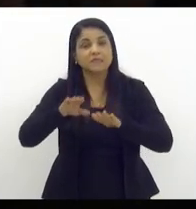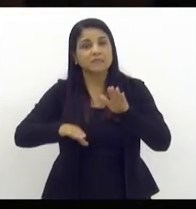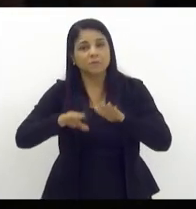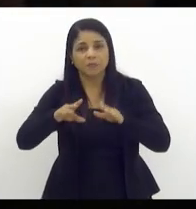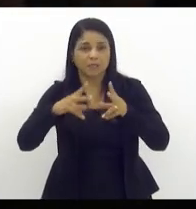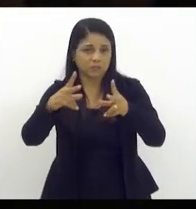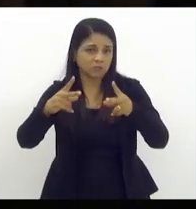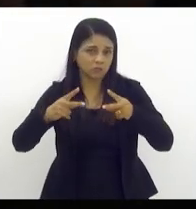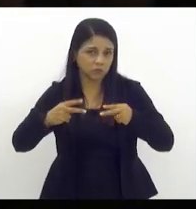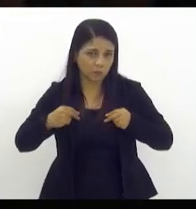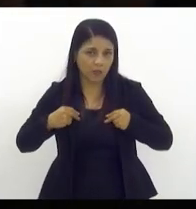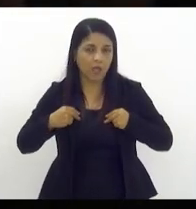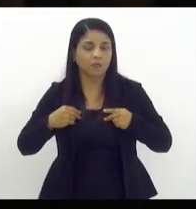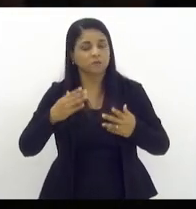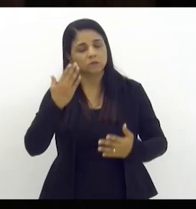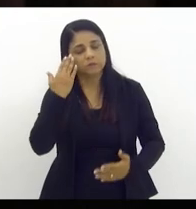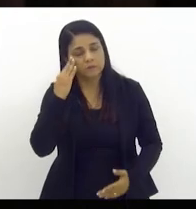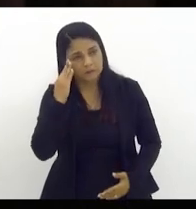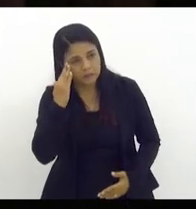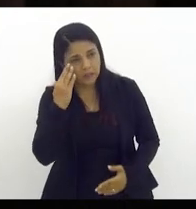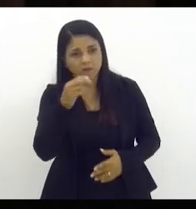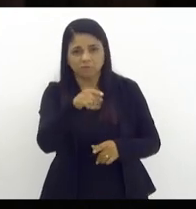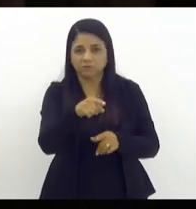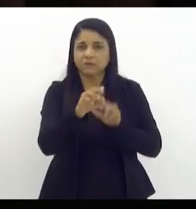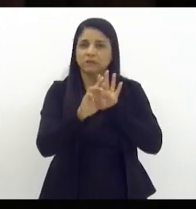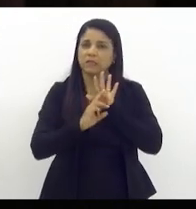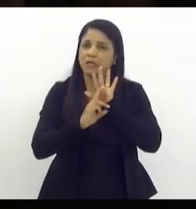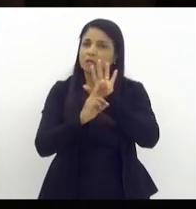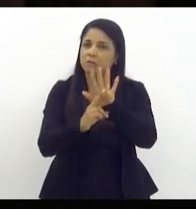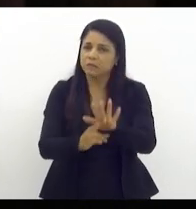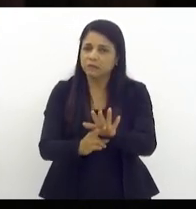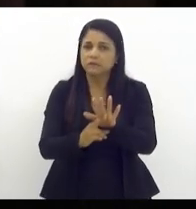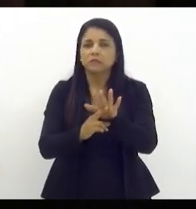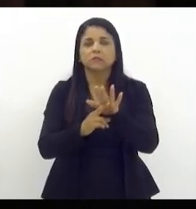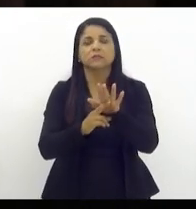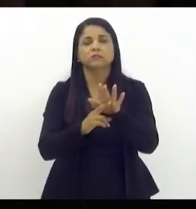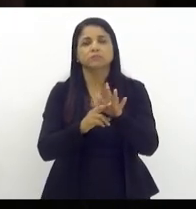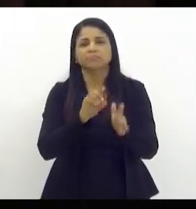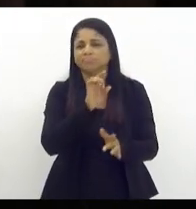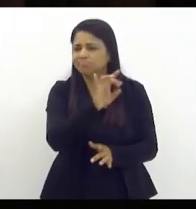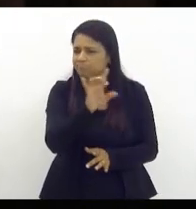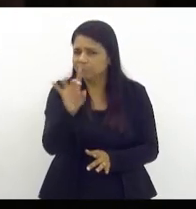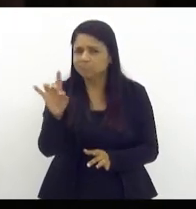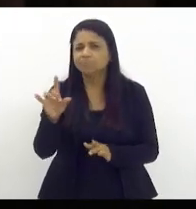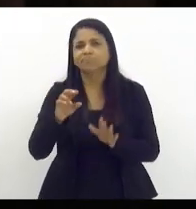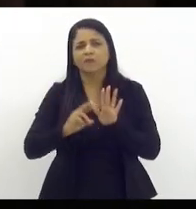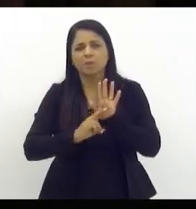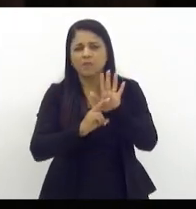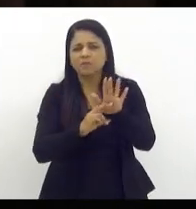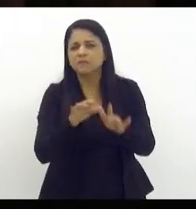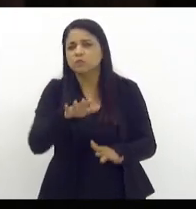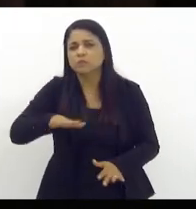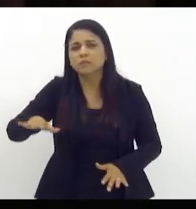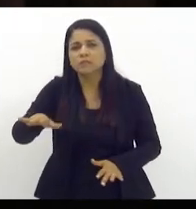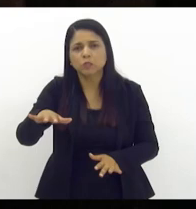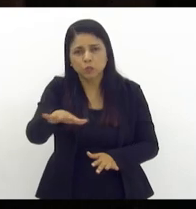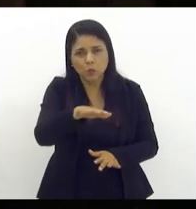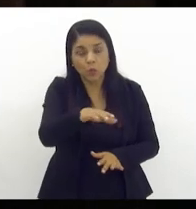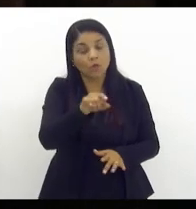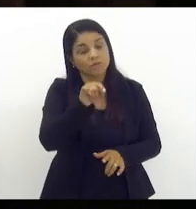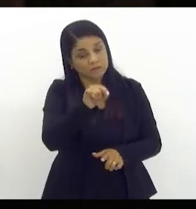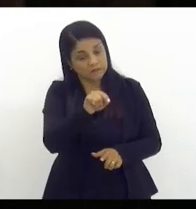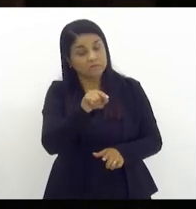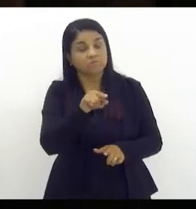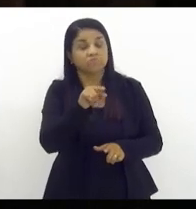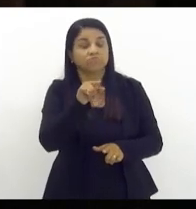do mérito, eu até entendo, Vossa Excelência é um representante normal, cada um de nós representa algum setor, Vossa Excelência é um dos representantes